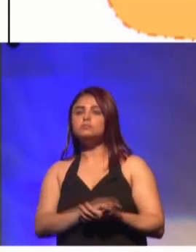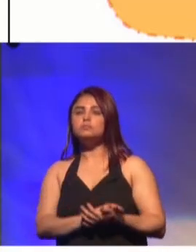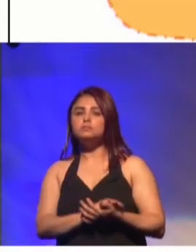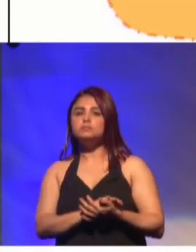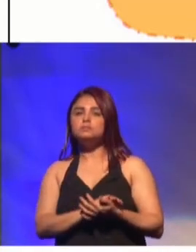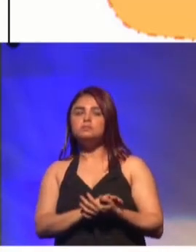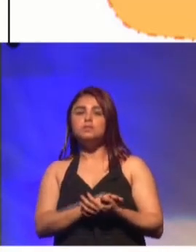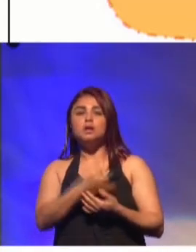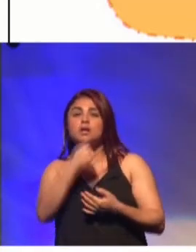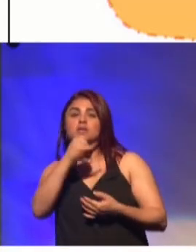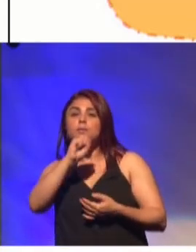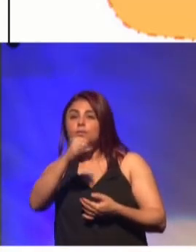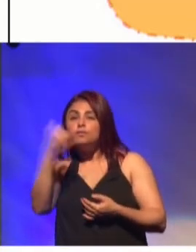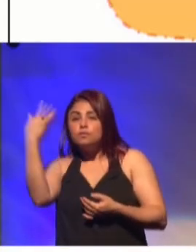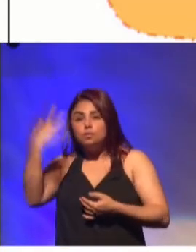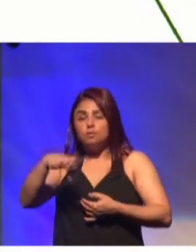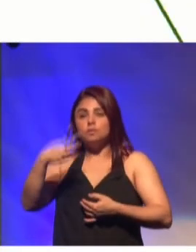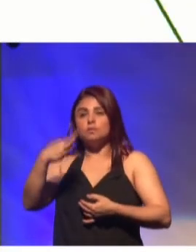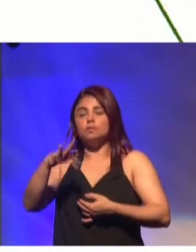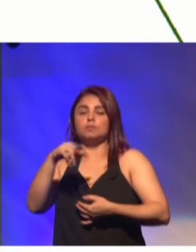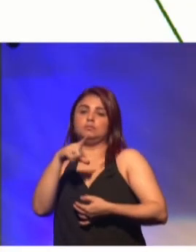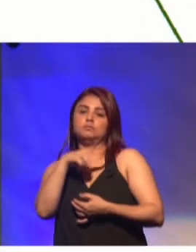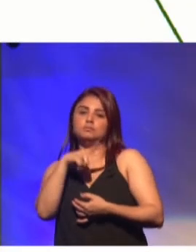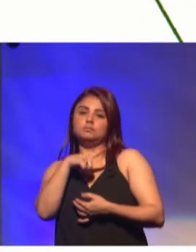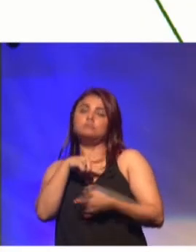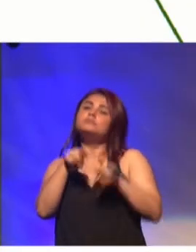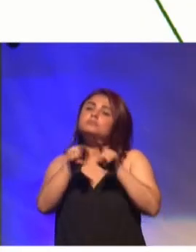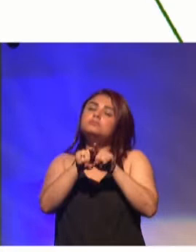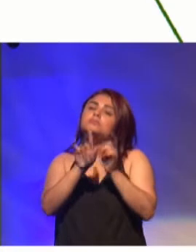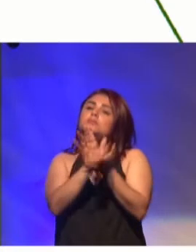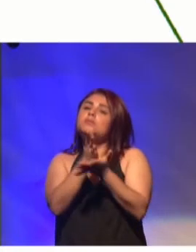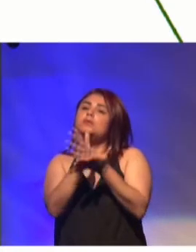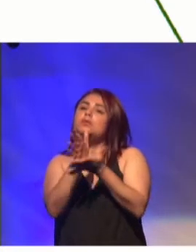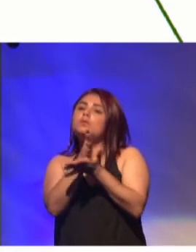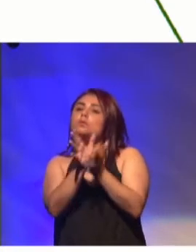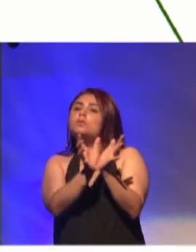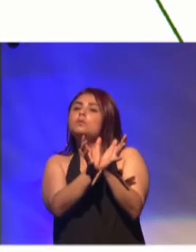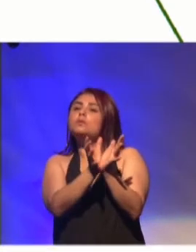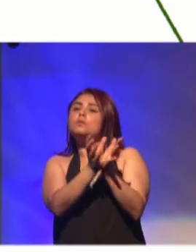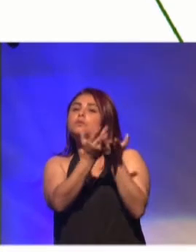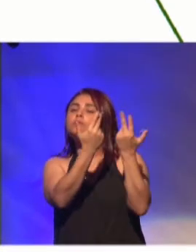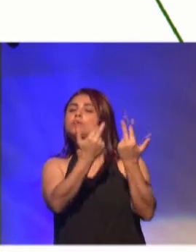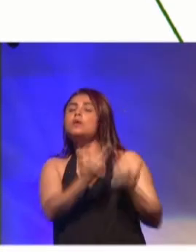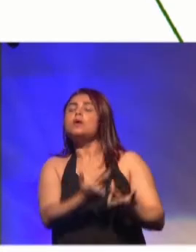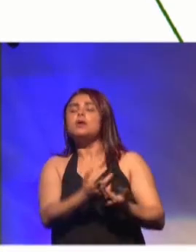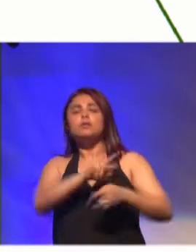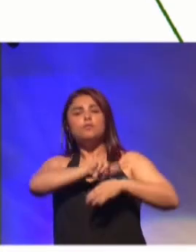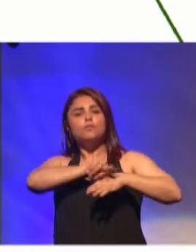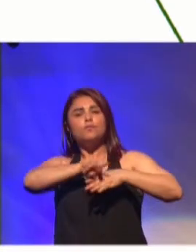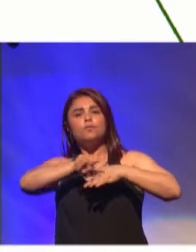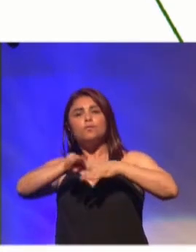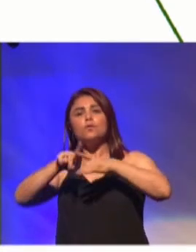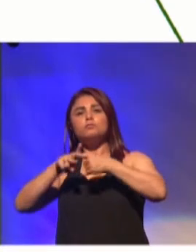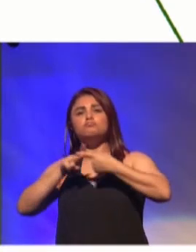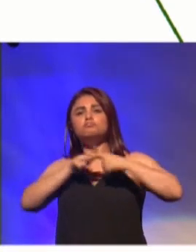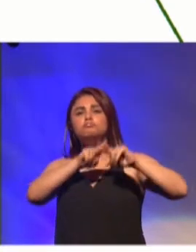quando você tem dor, você também tem situações como essa. Então, vários